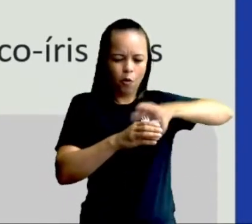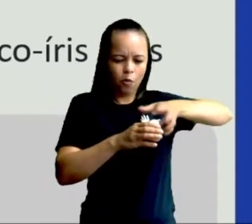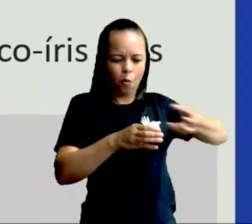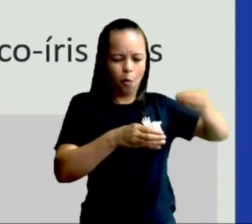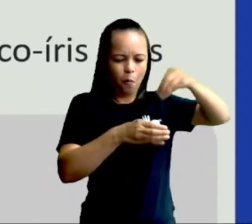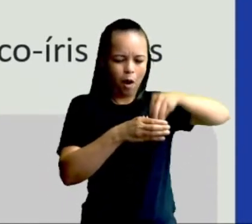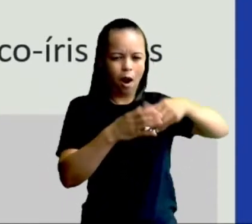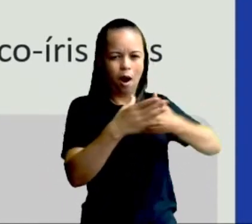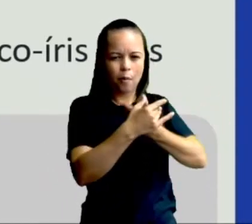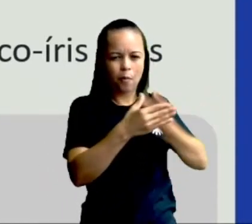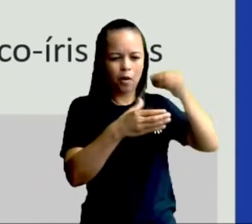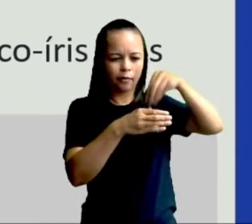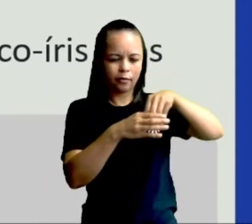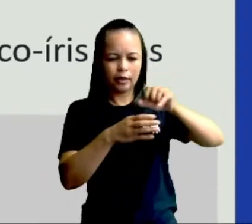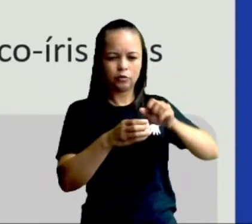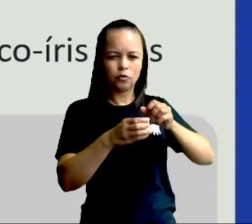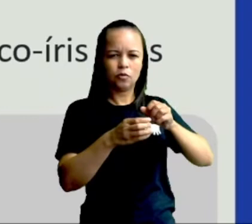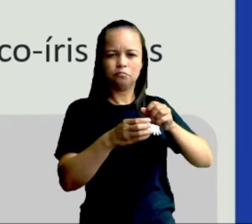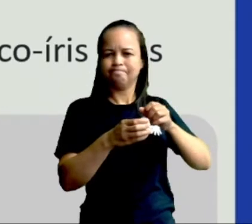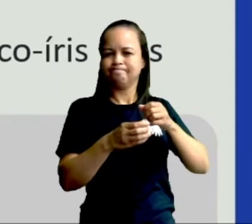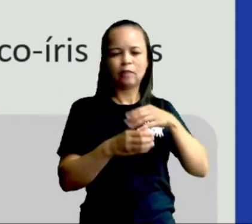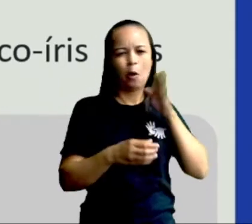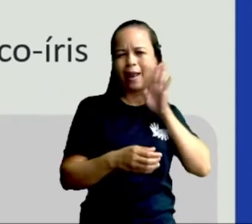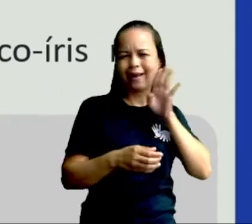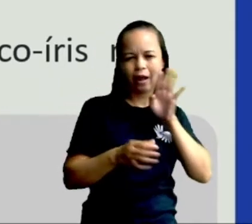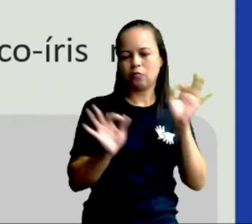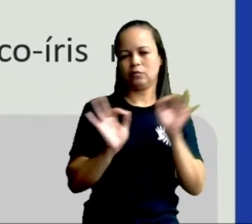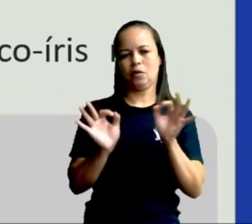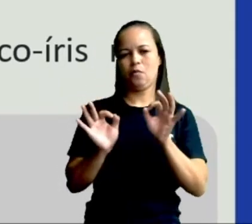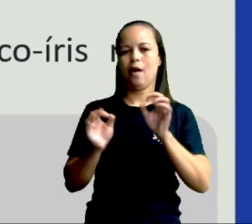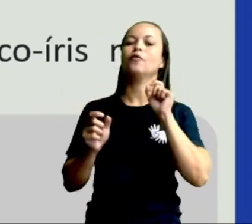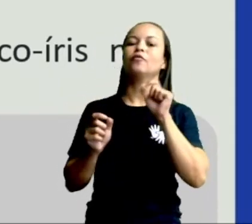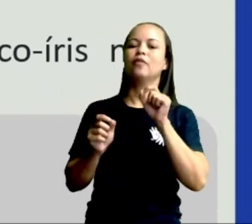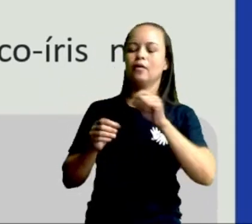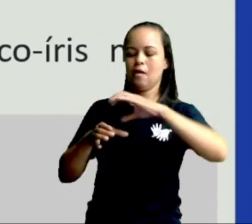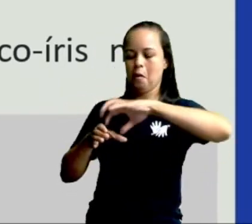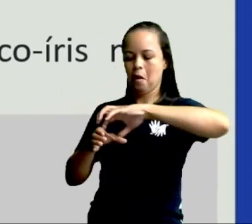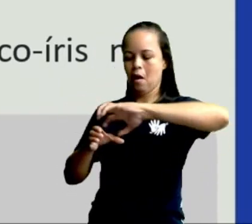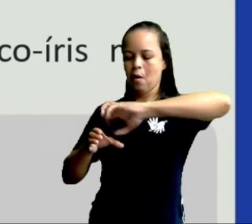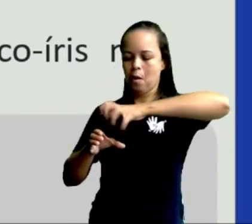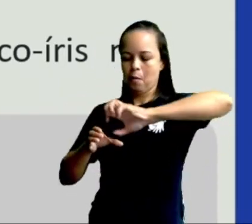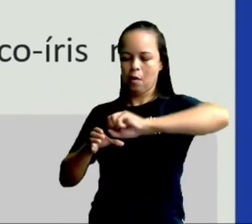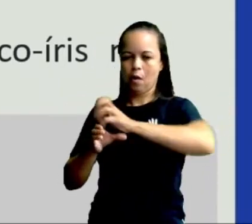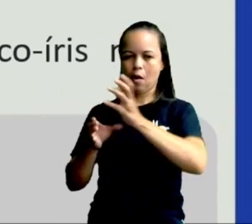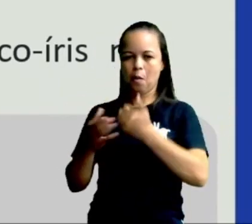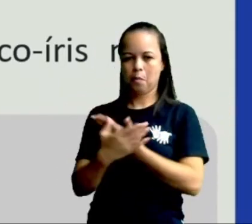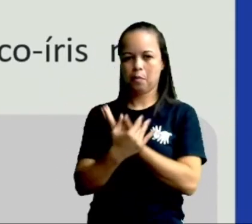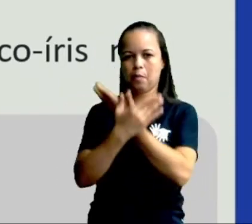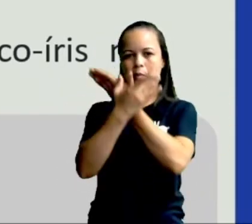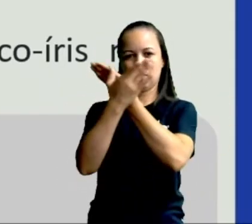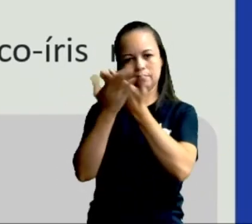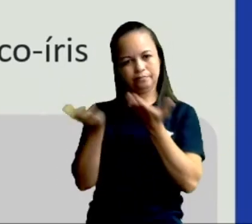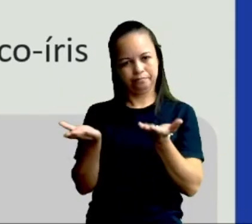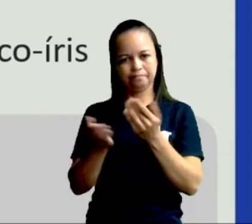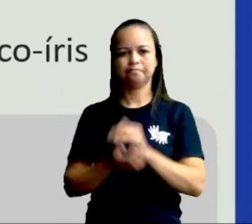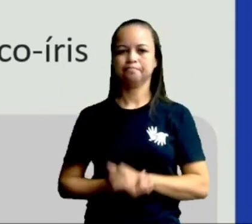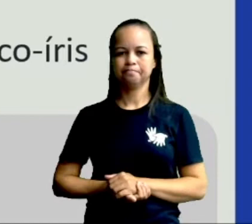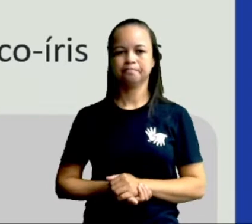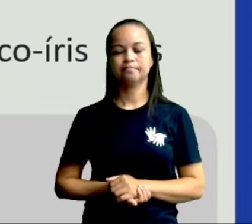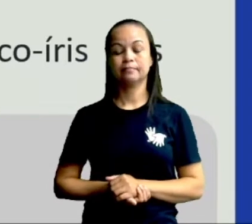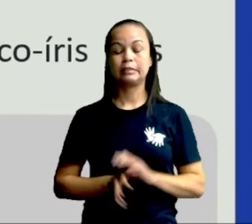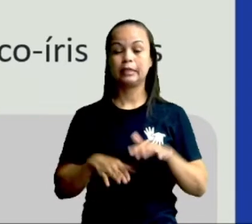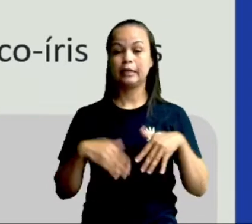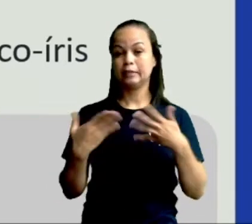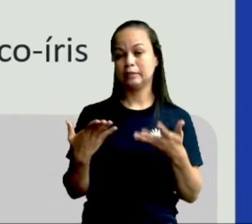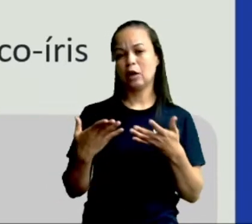soltando. Então, notaram que a interpretação das tirinhas ou de uma charge a gente pode fazer e muitas vezes